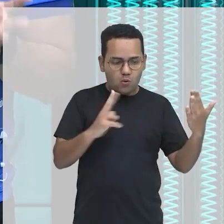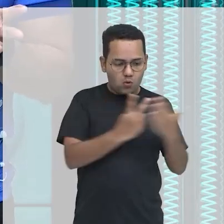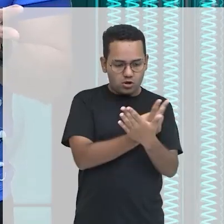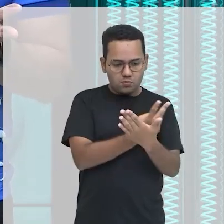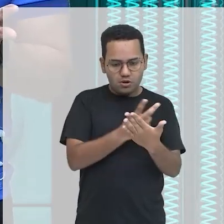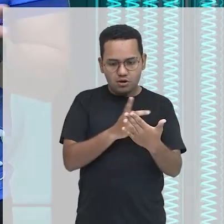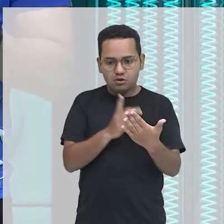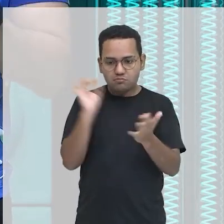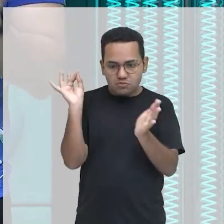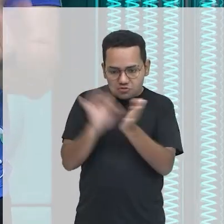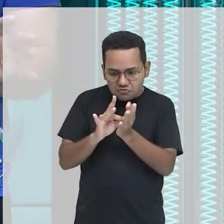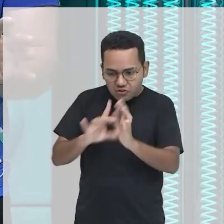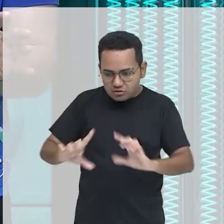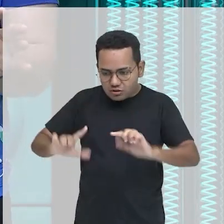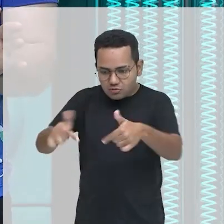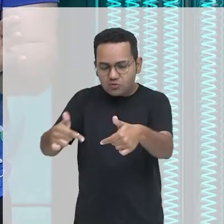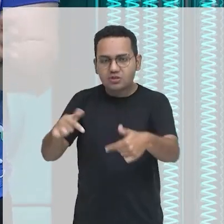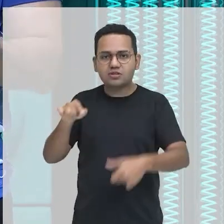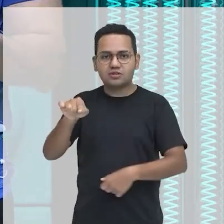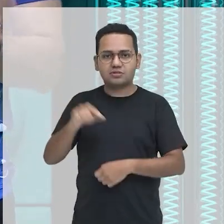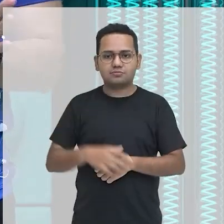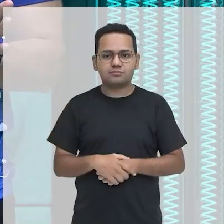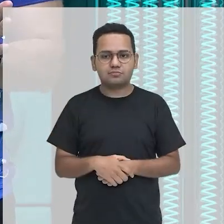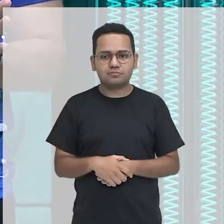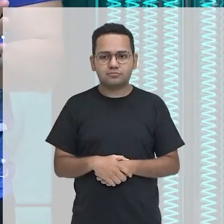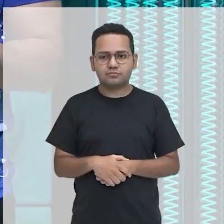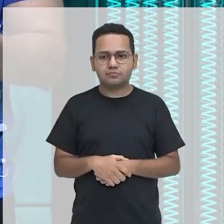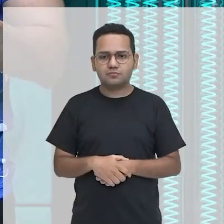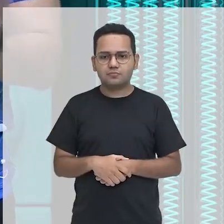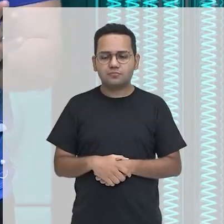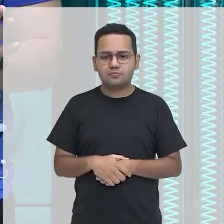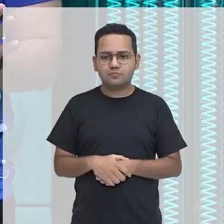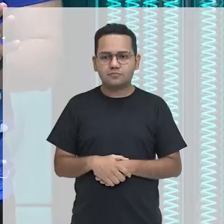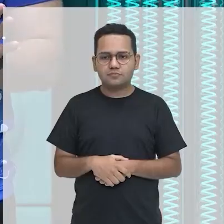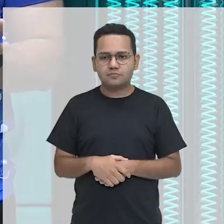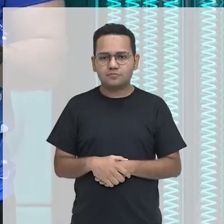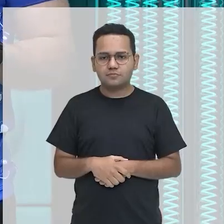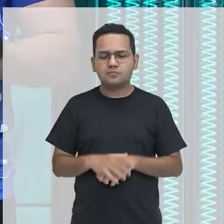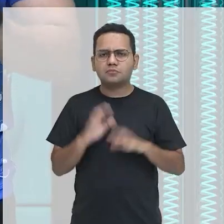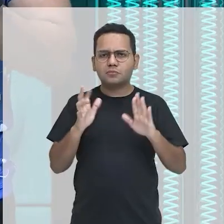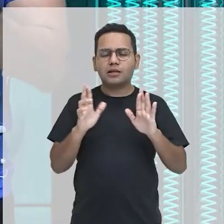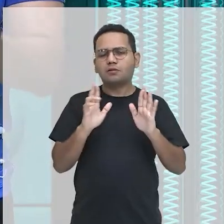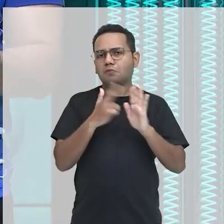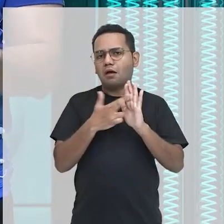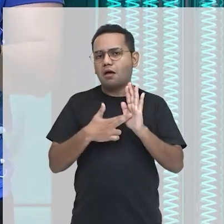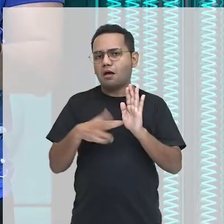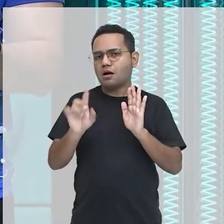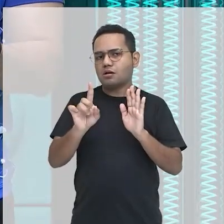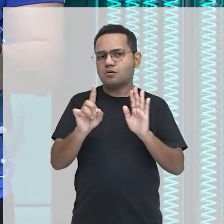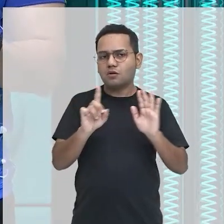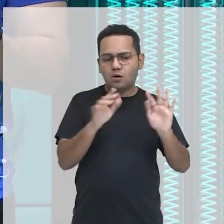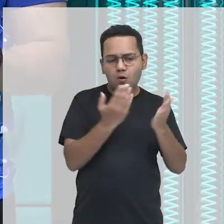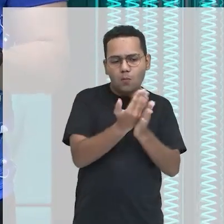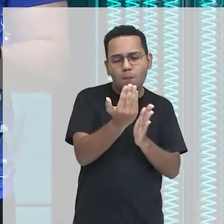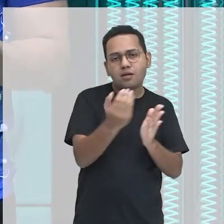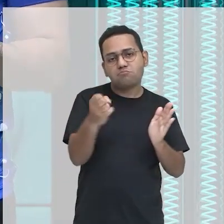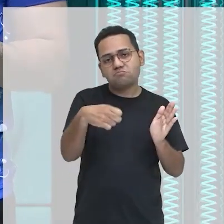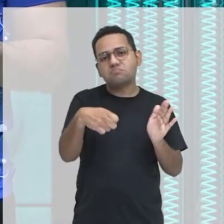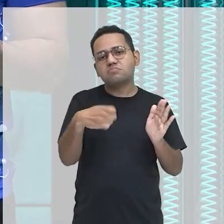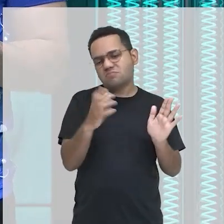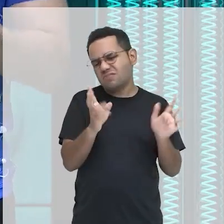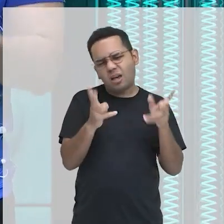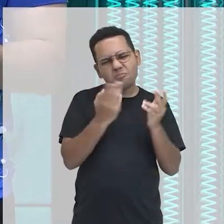da primeira, que é a condicional, normalmente vem no começo, não é uma regra geral, mas normalmente vem no começo. Essa ação da primeira,